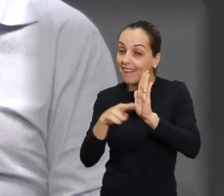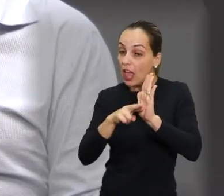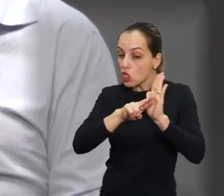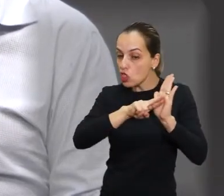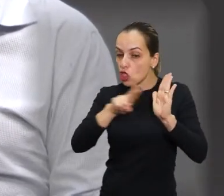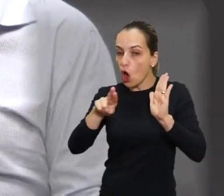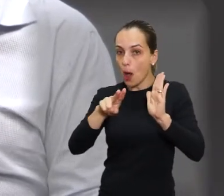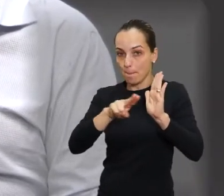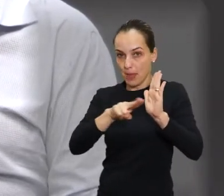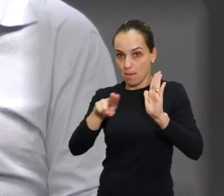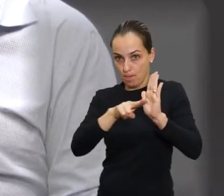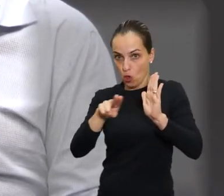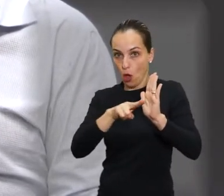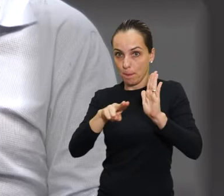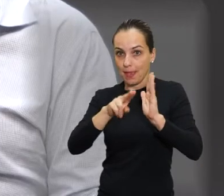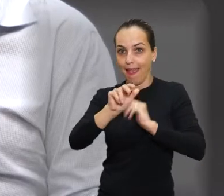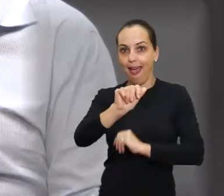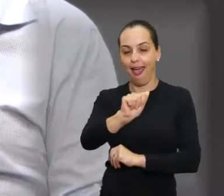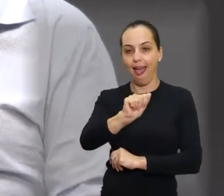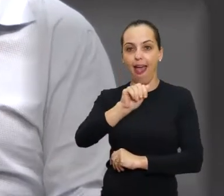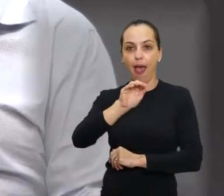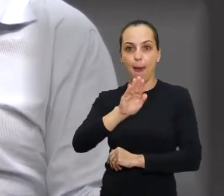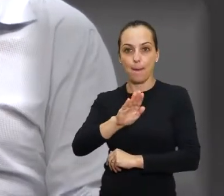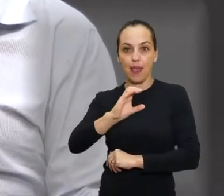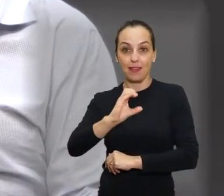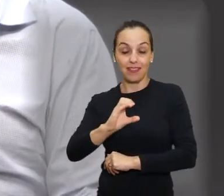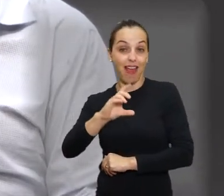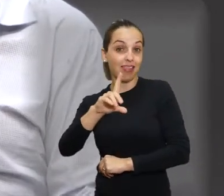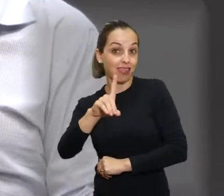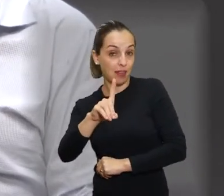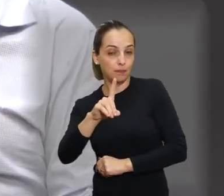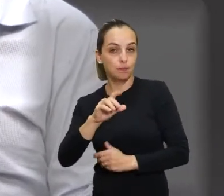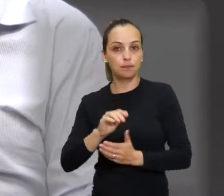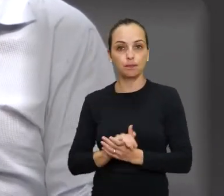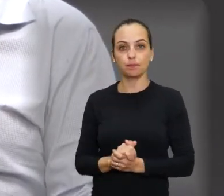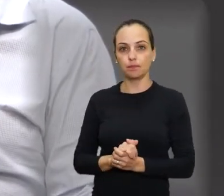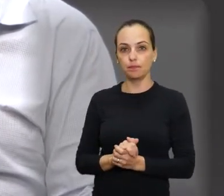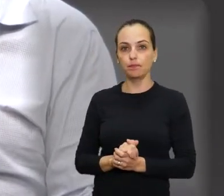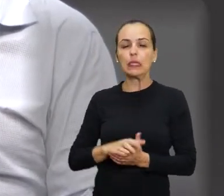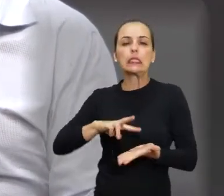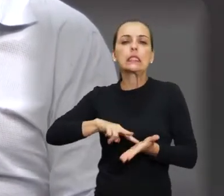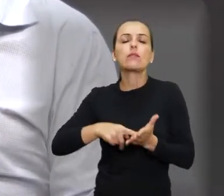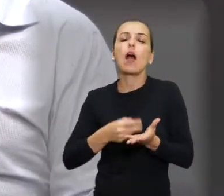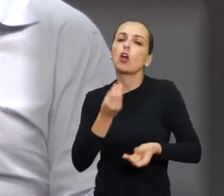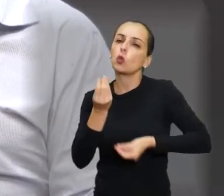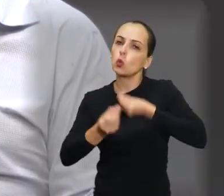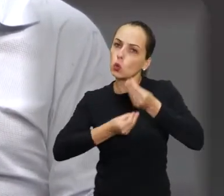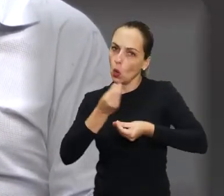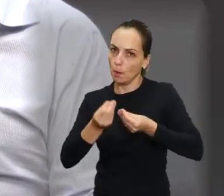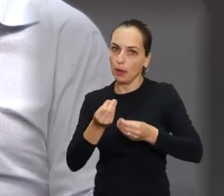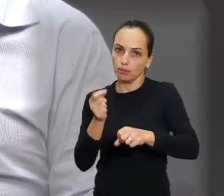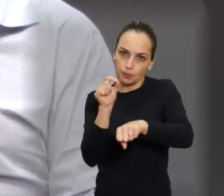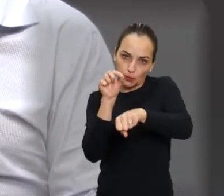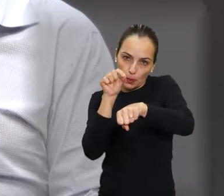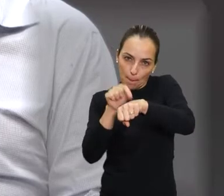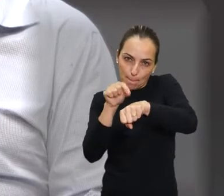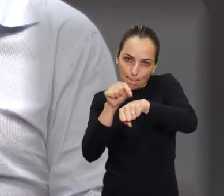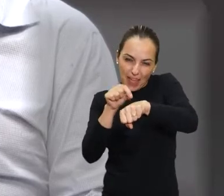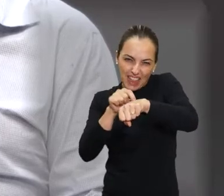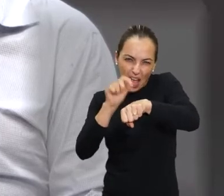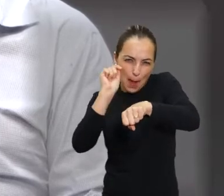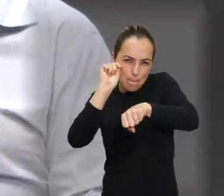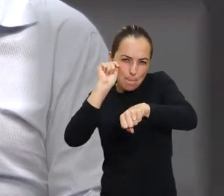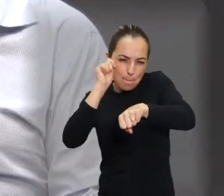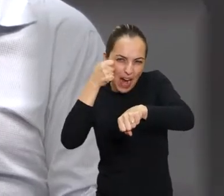gente orienta muito o paciente a usar uma regra que a gente chama de regra do ABCD. ABCD quer dizer